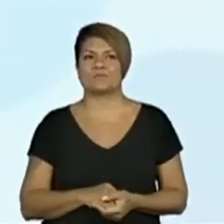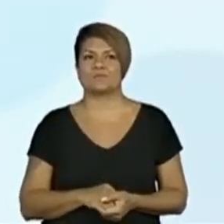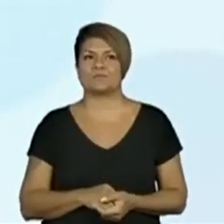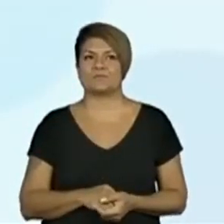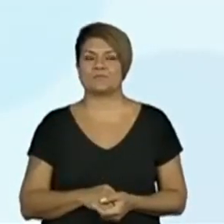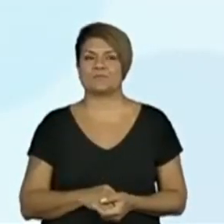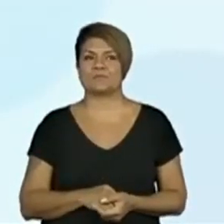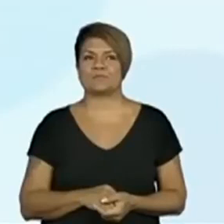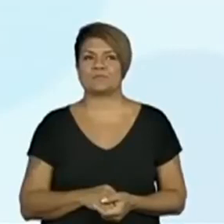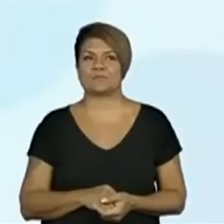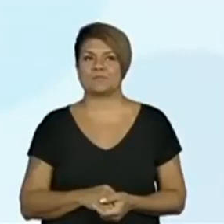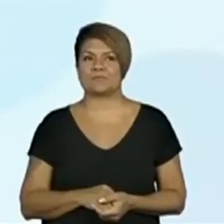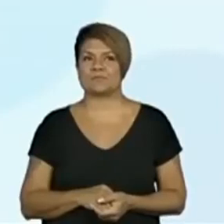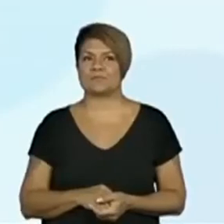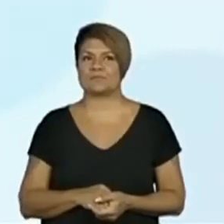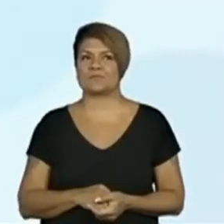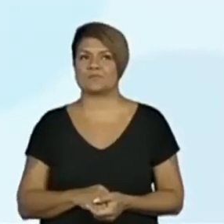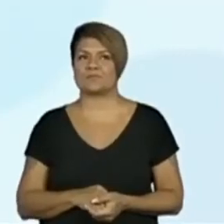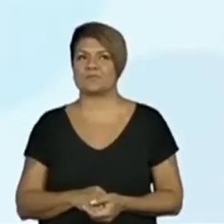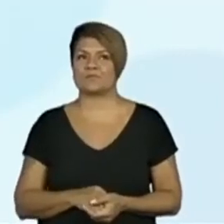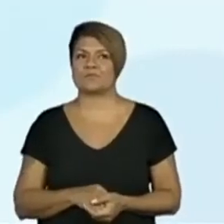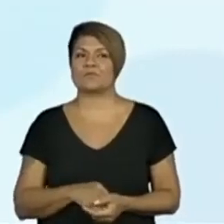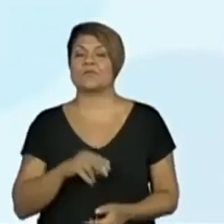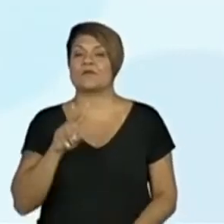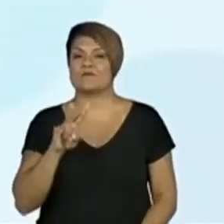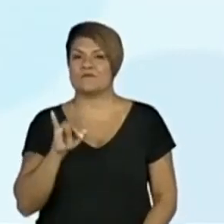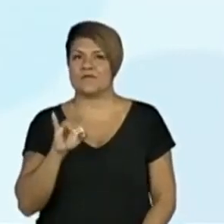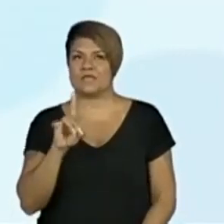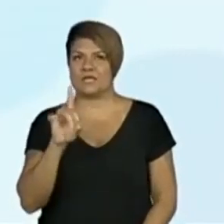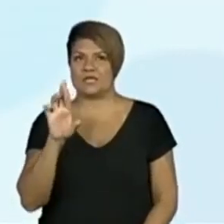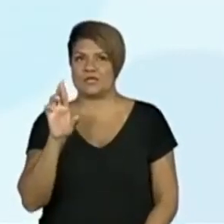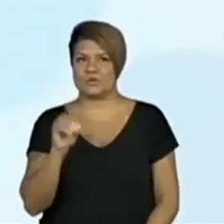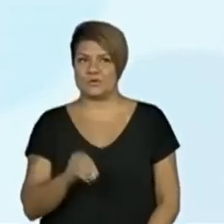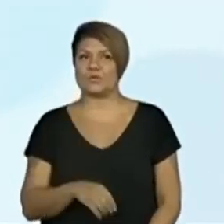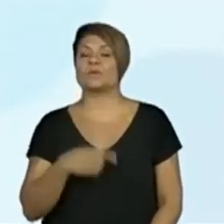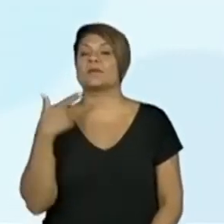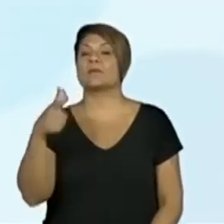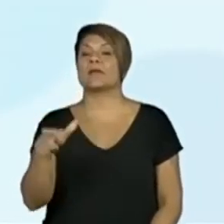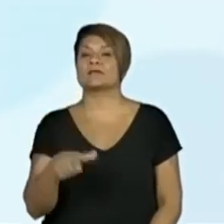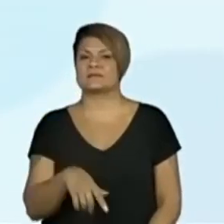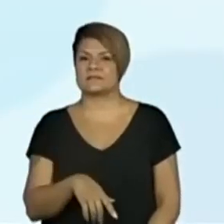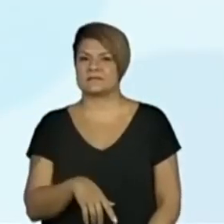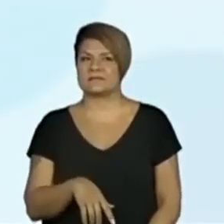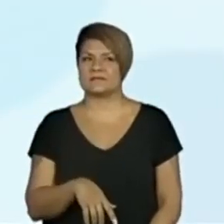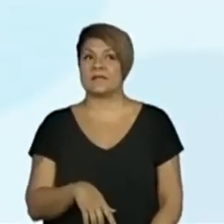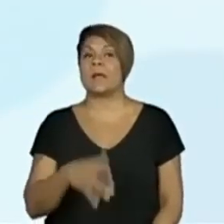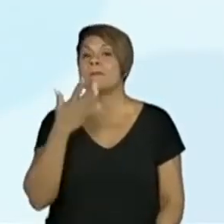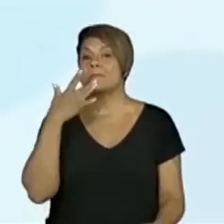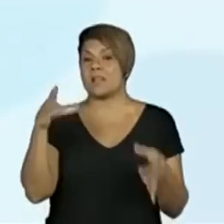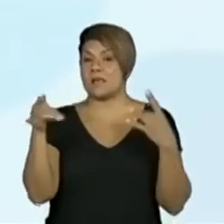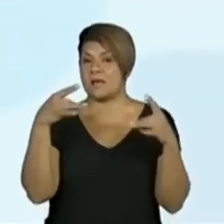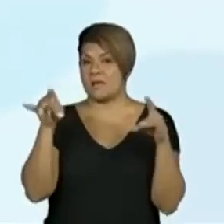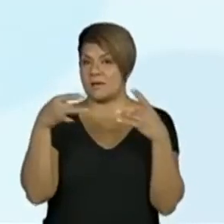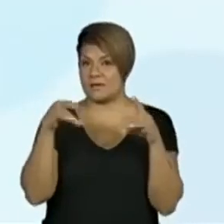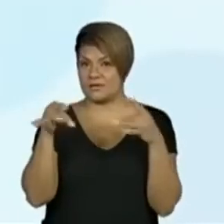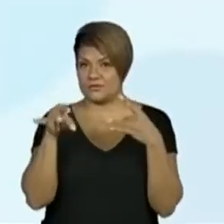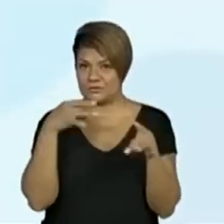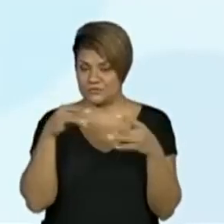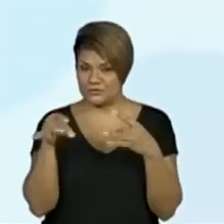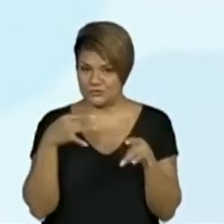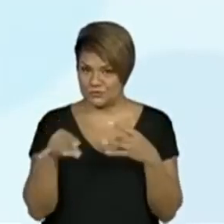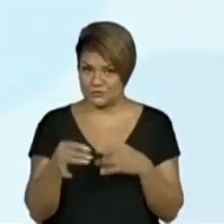calma temos objetos aqui de vidro vidro que mais plástico